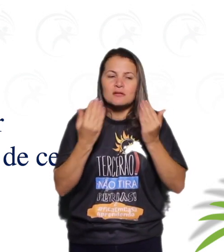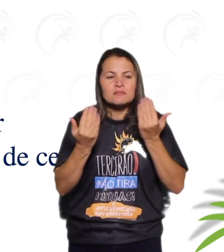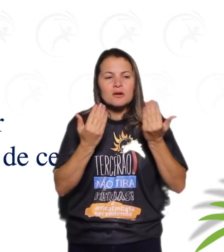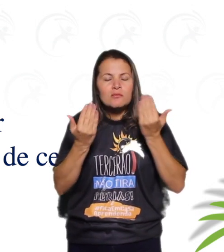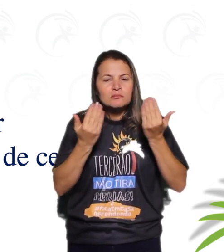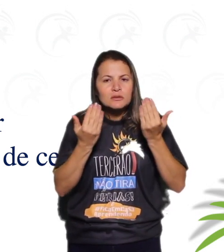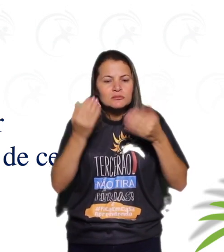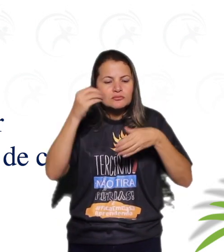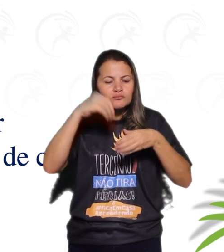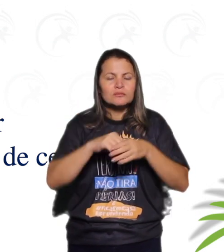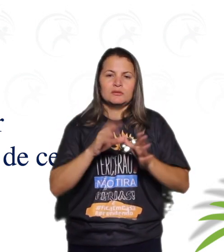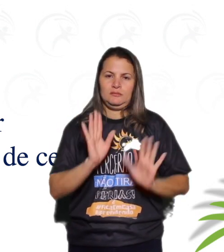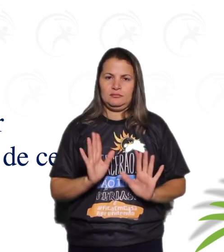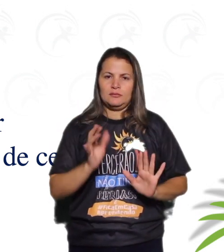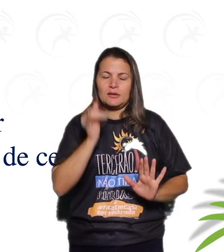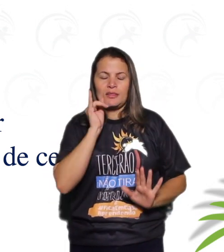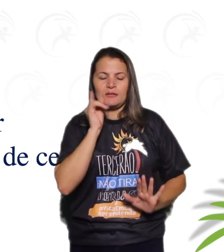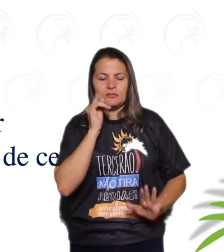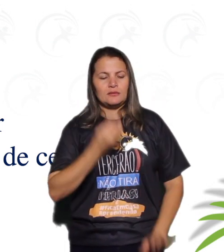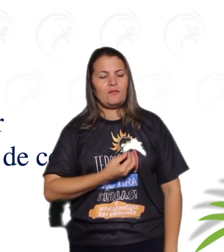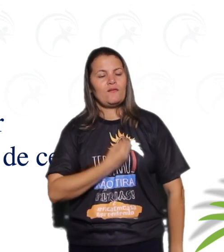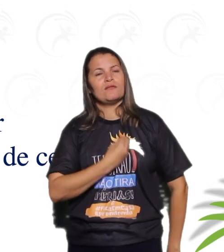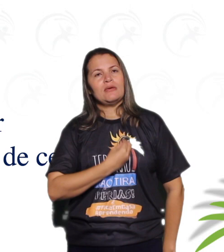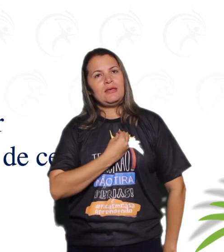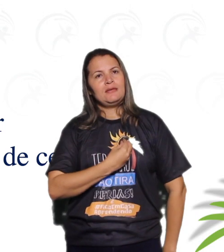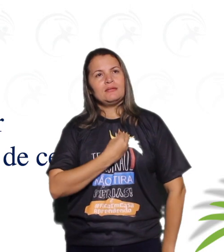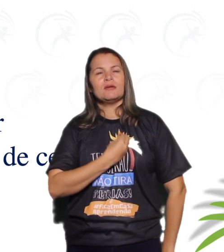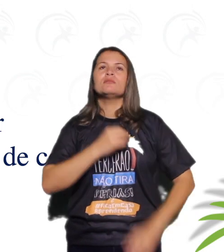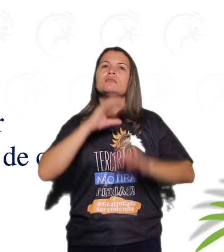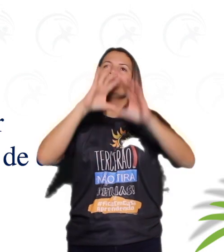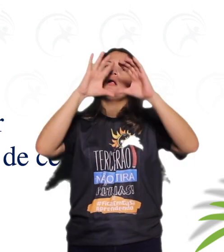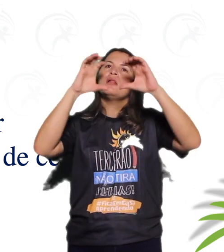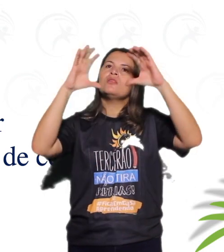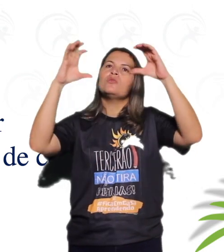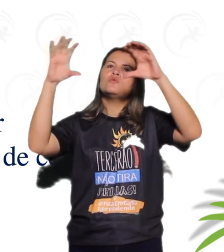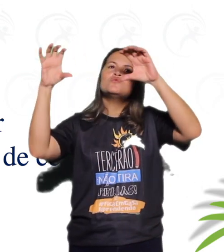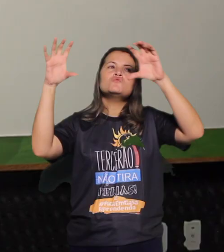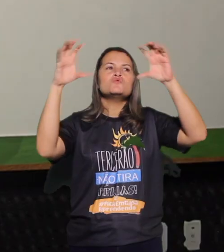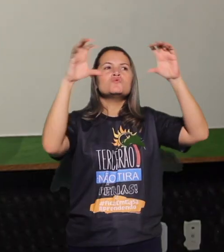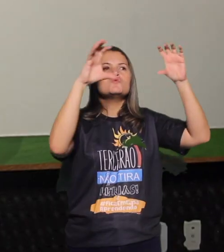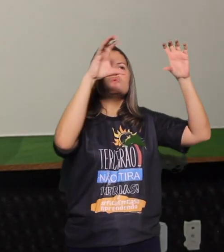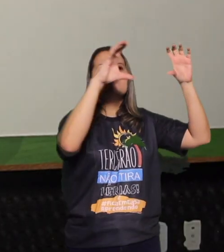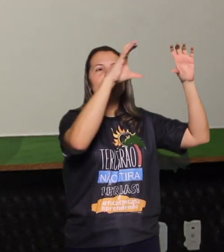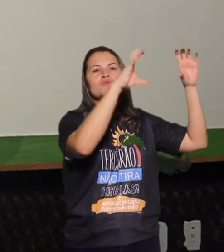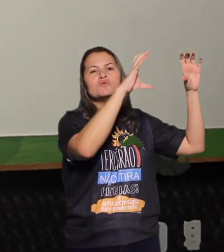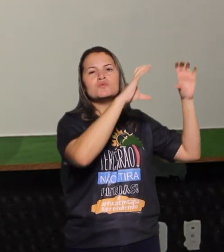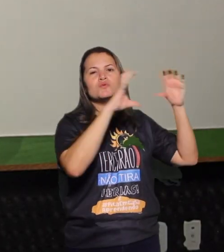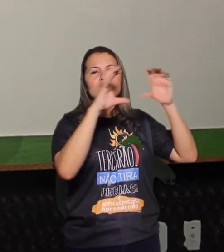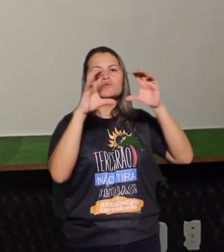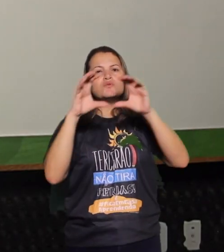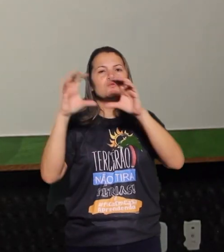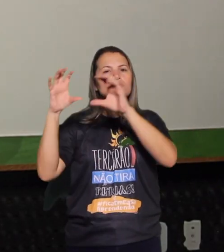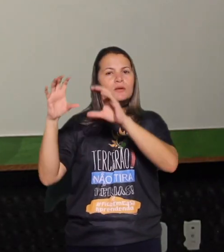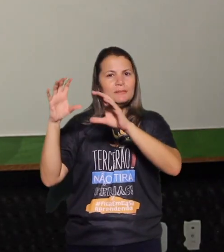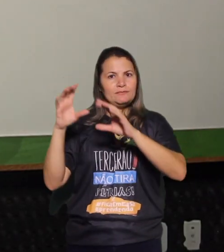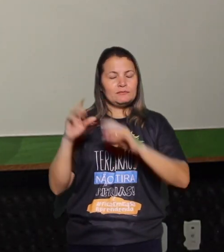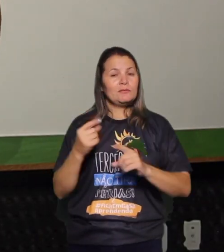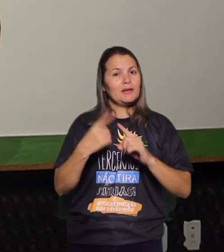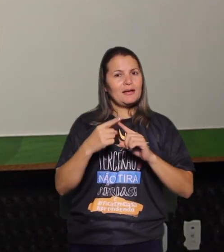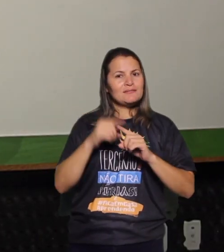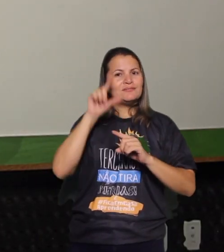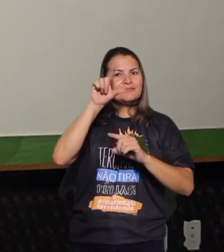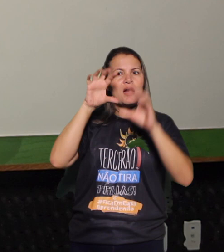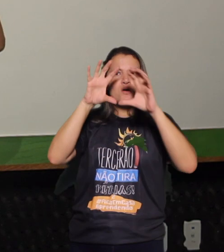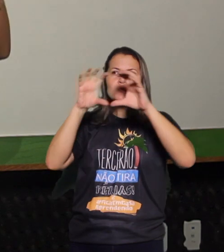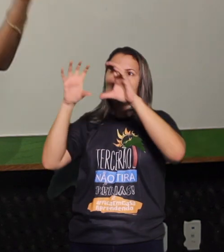comparação implícita. Olha esse exemplo. A vida é uma nuvem que voa. A nuvem, ela